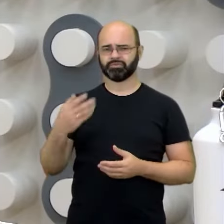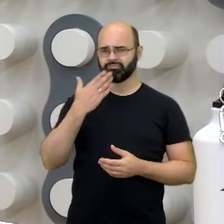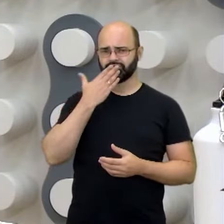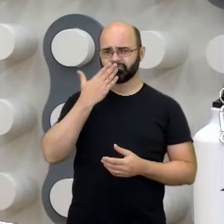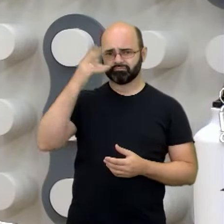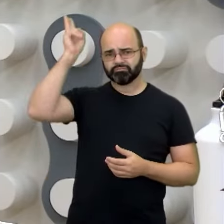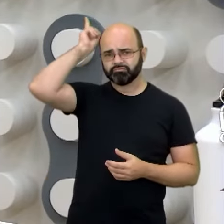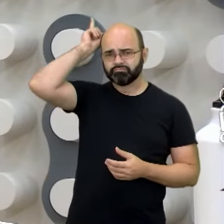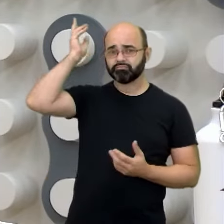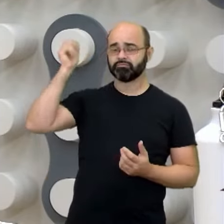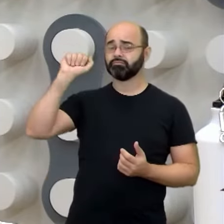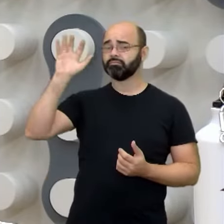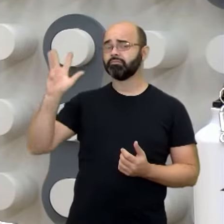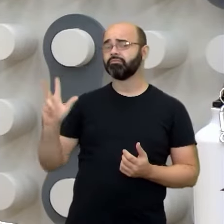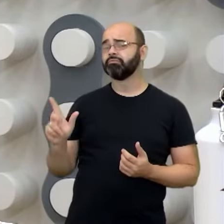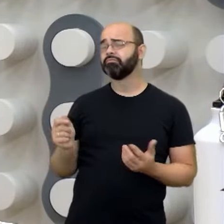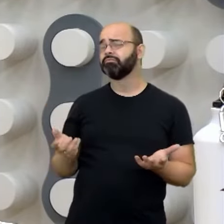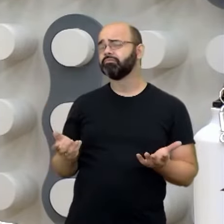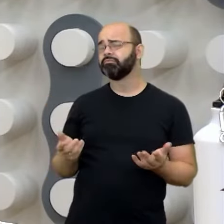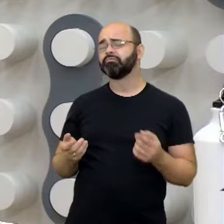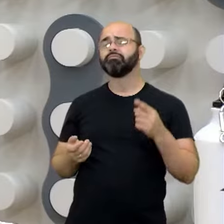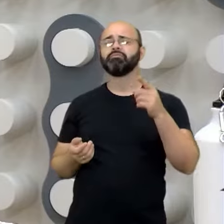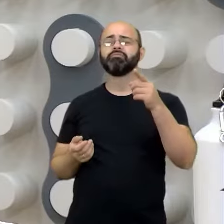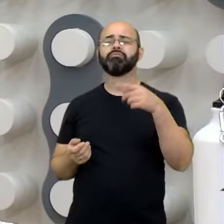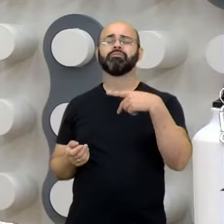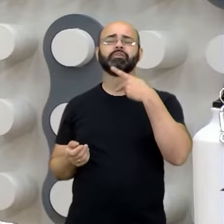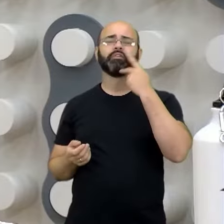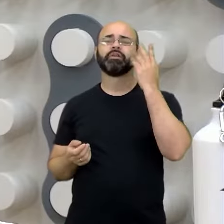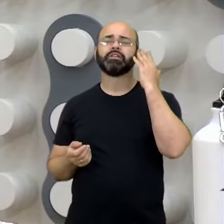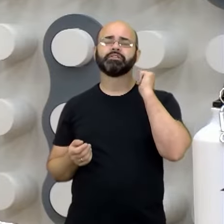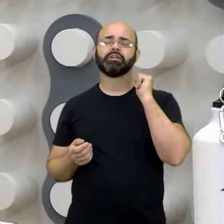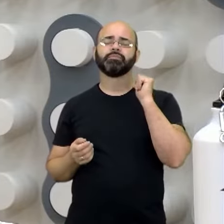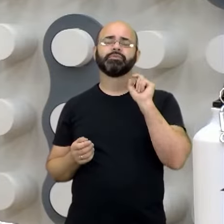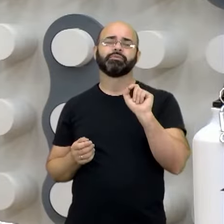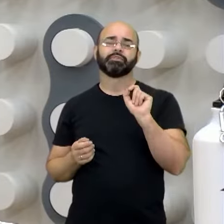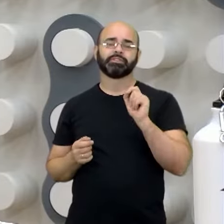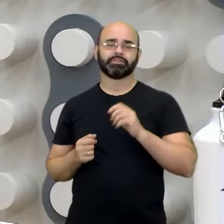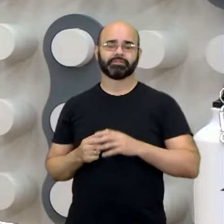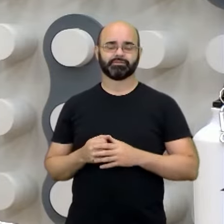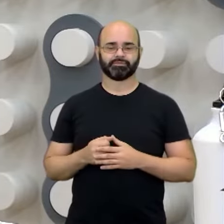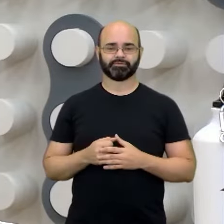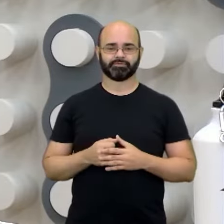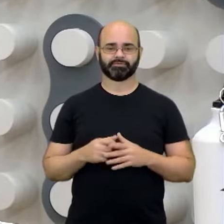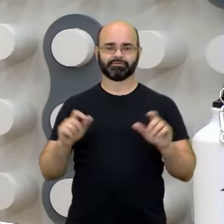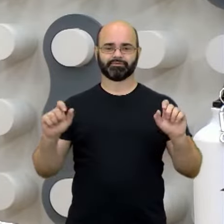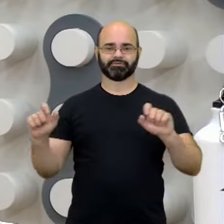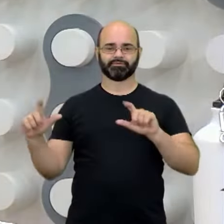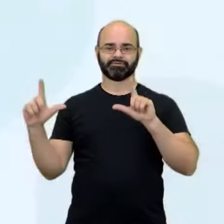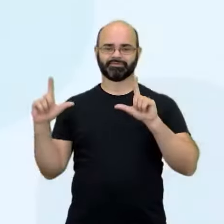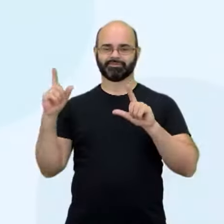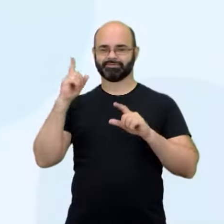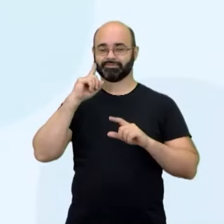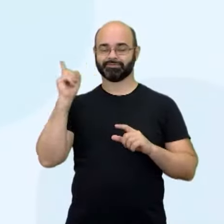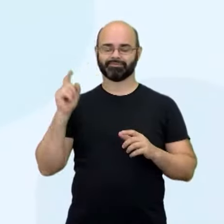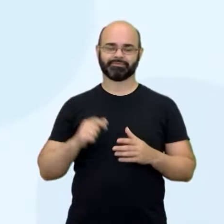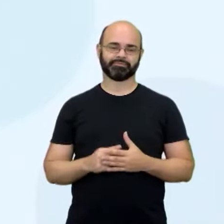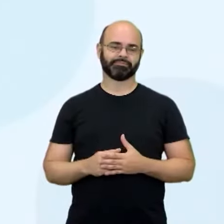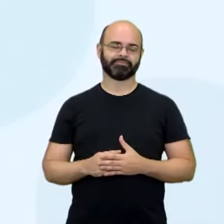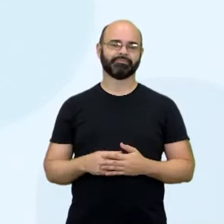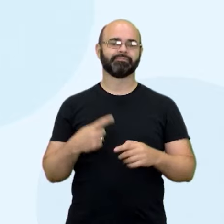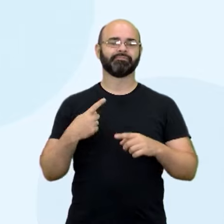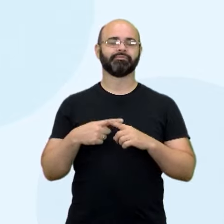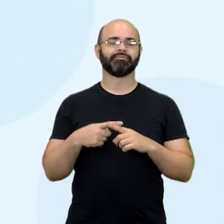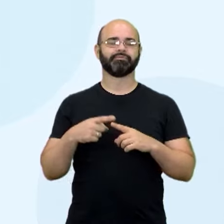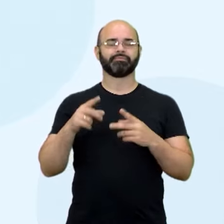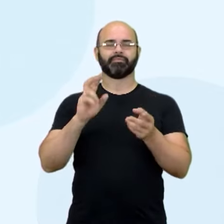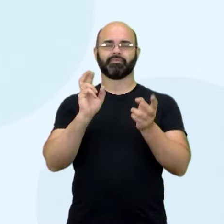indígena, africana? O que você consegue falar sobre a capoeira? Então, aí na tela, vamos falar um pouquinho o que é a capoeira, porque a capoeira